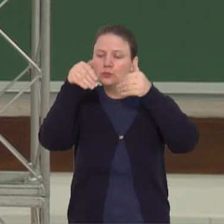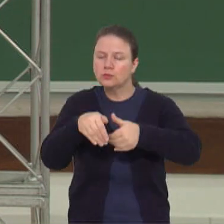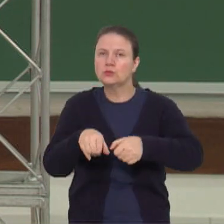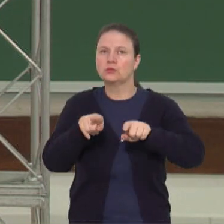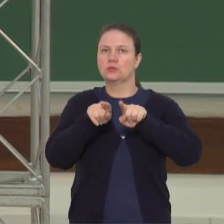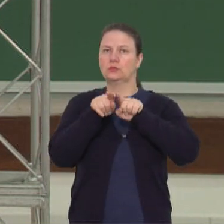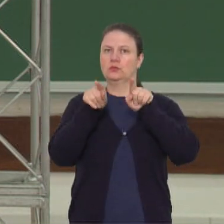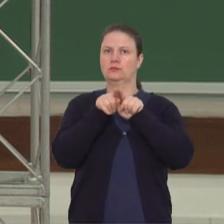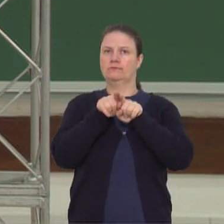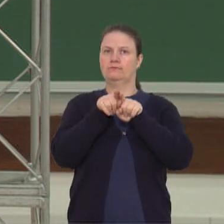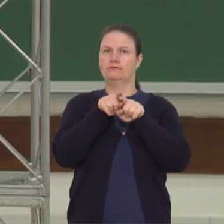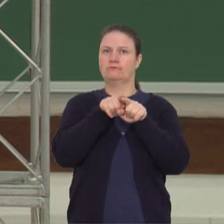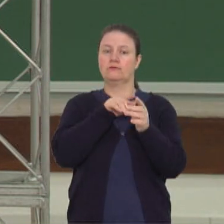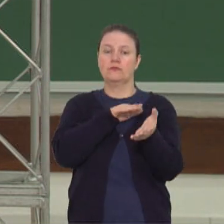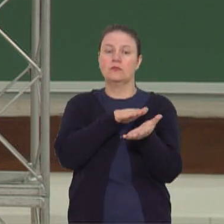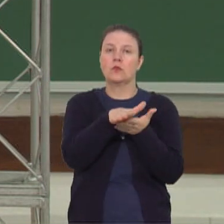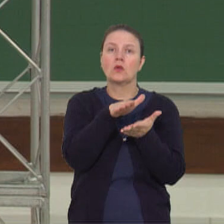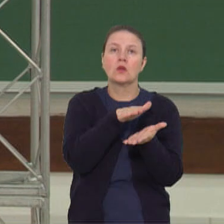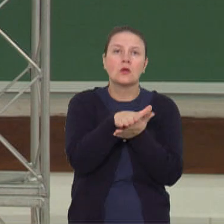à edição de